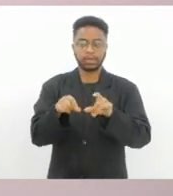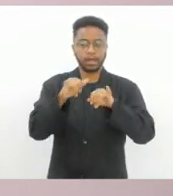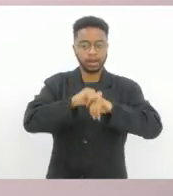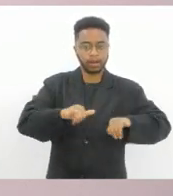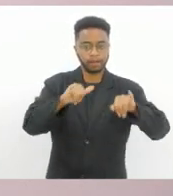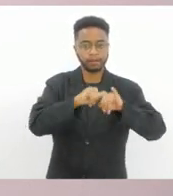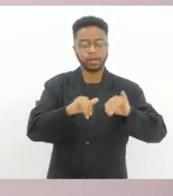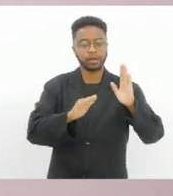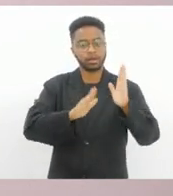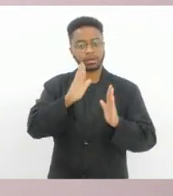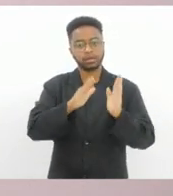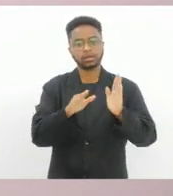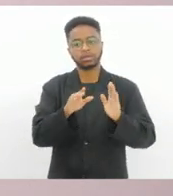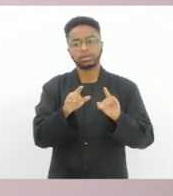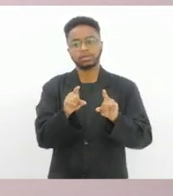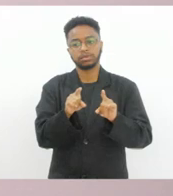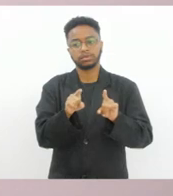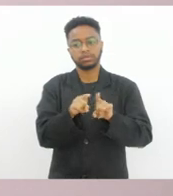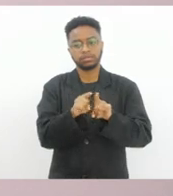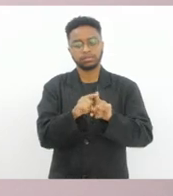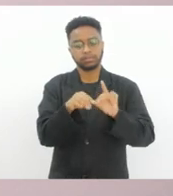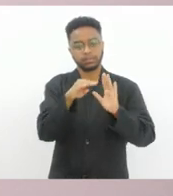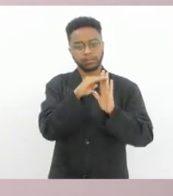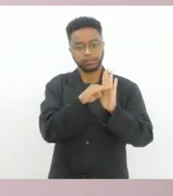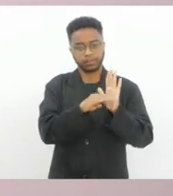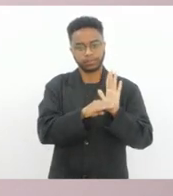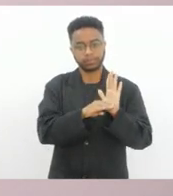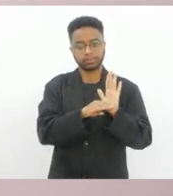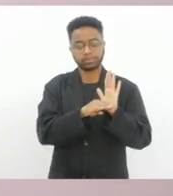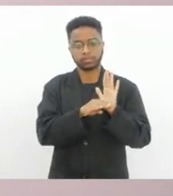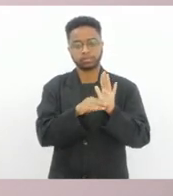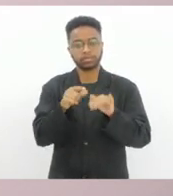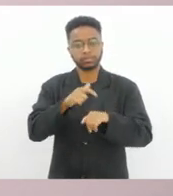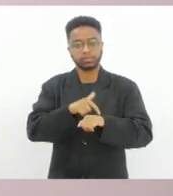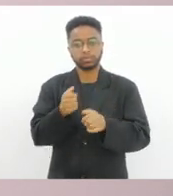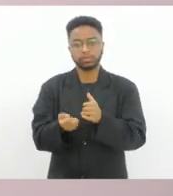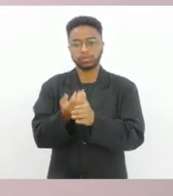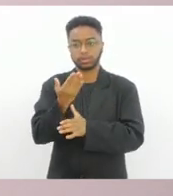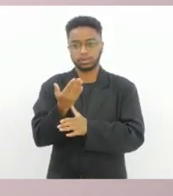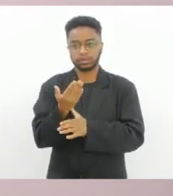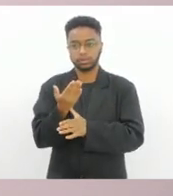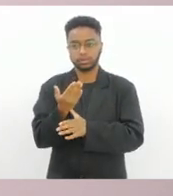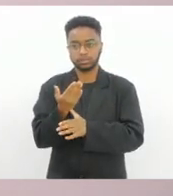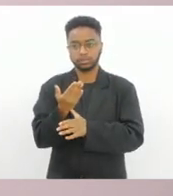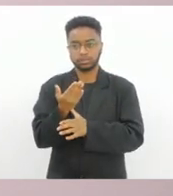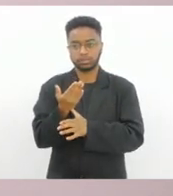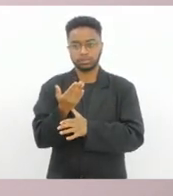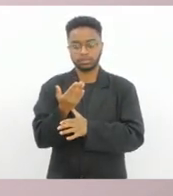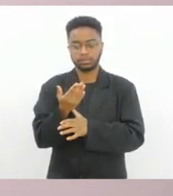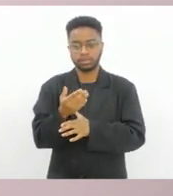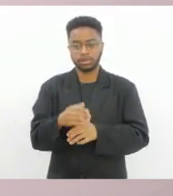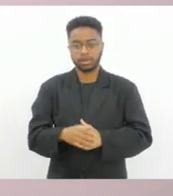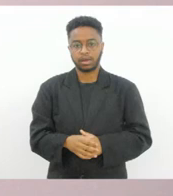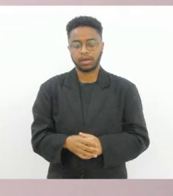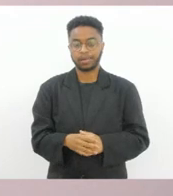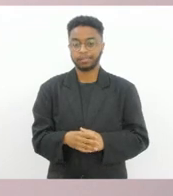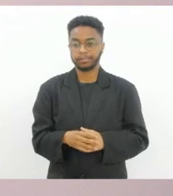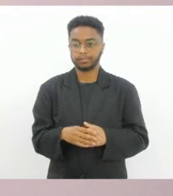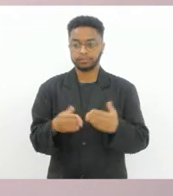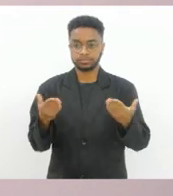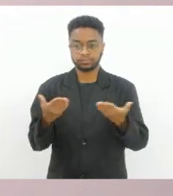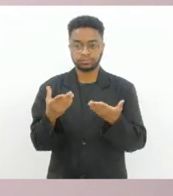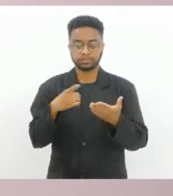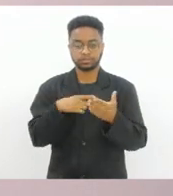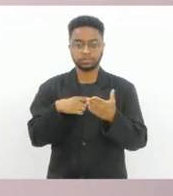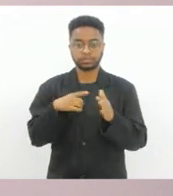né, para implementação do protocolo, não respeite a decisão, agora parametrizado